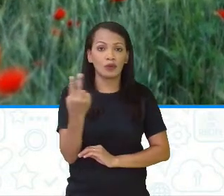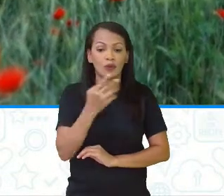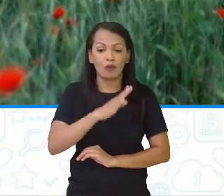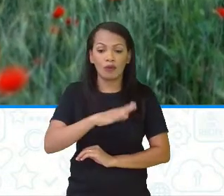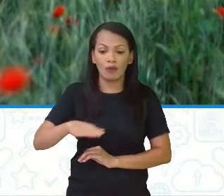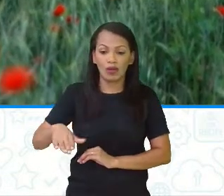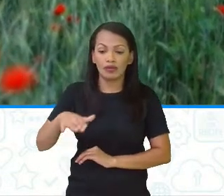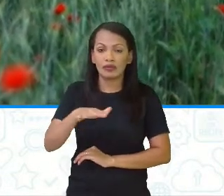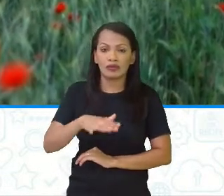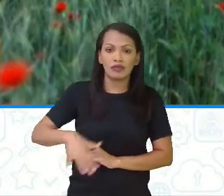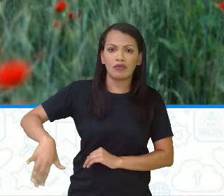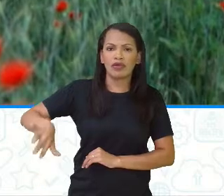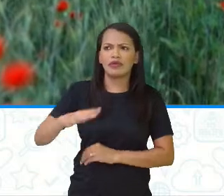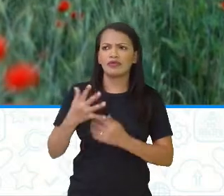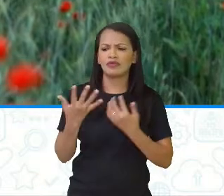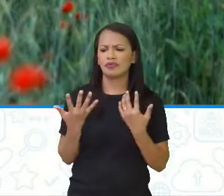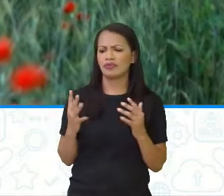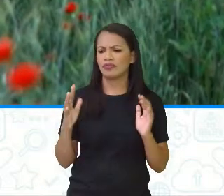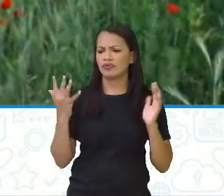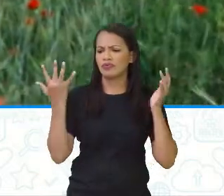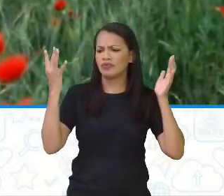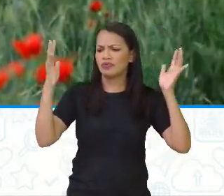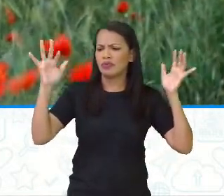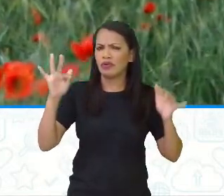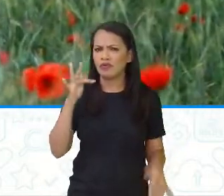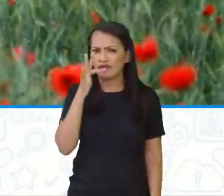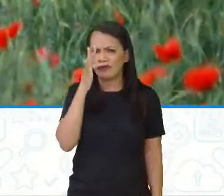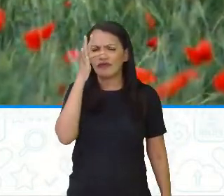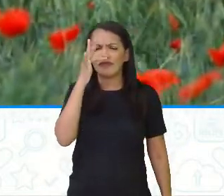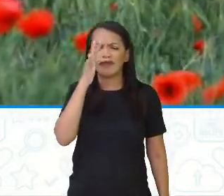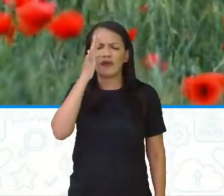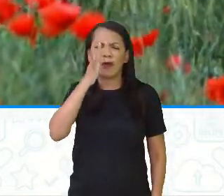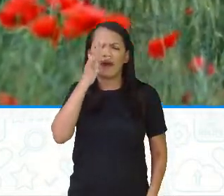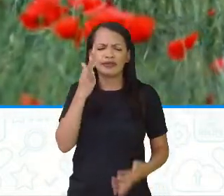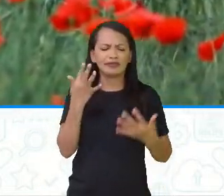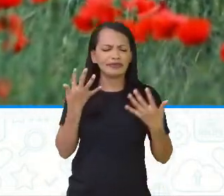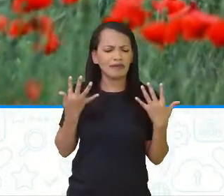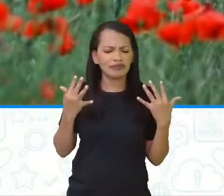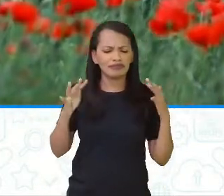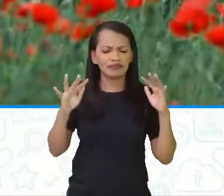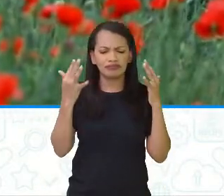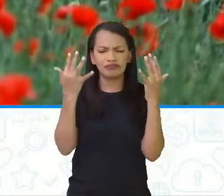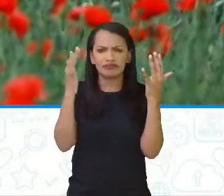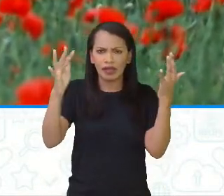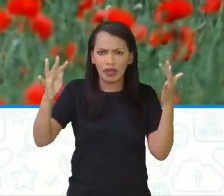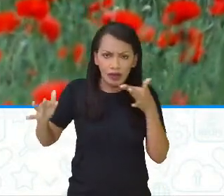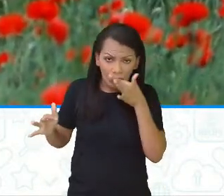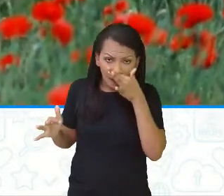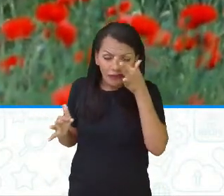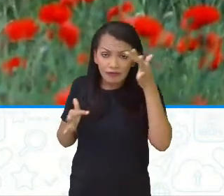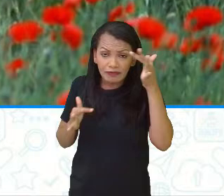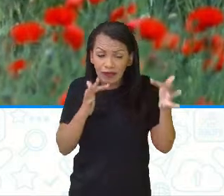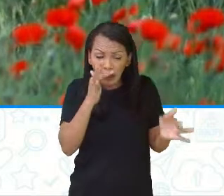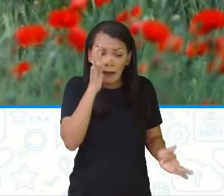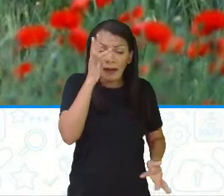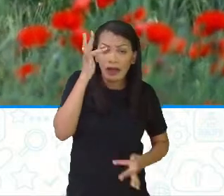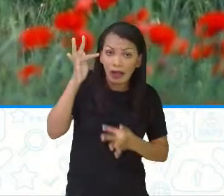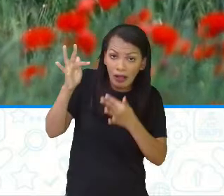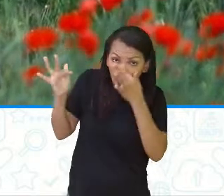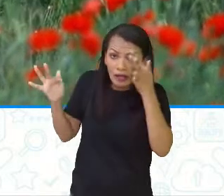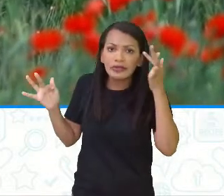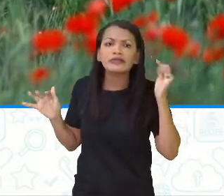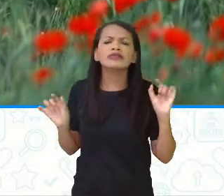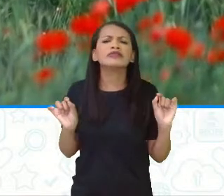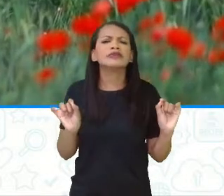área aberta, com muita natureza, muitas flores da cor vermelha.